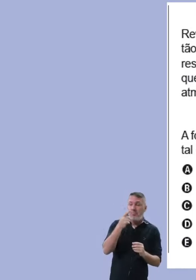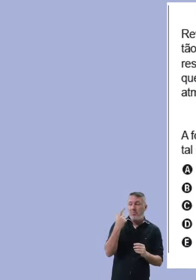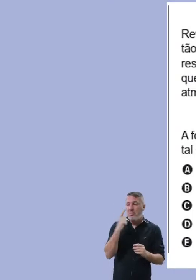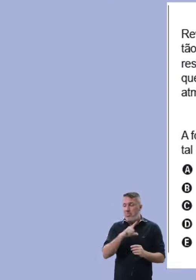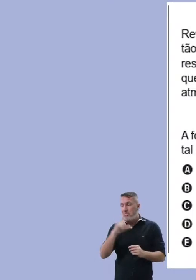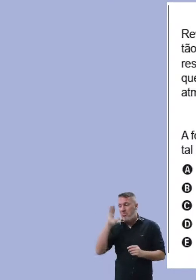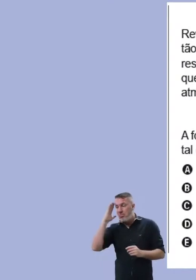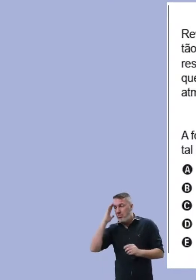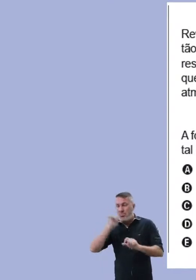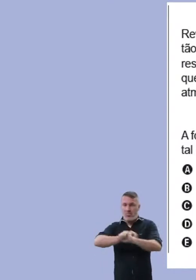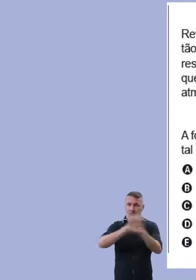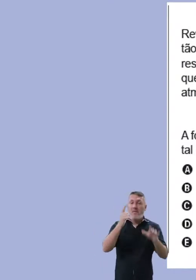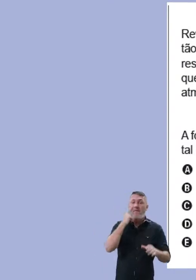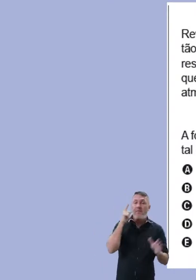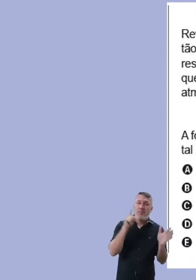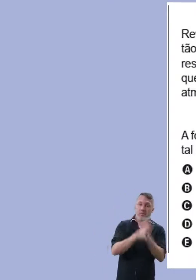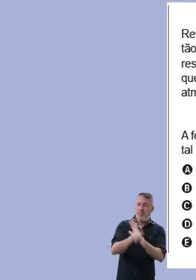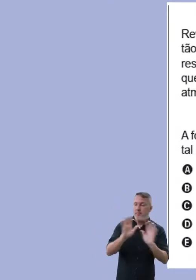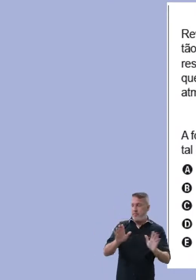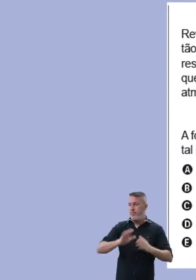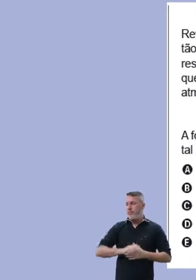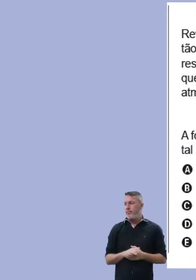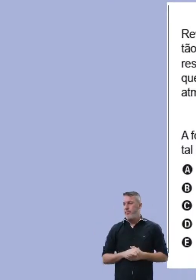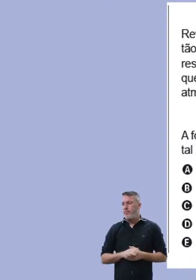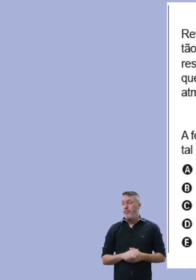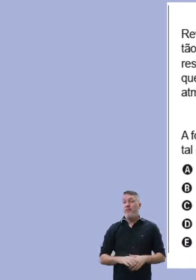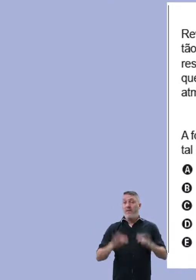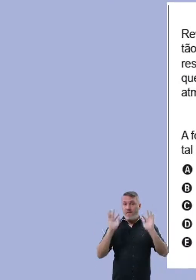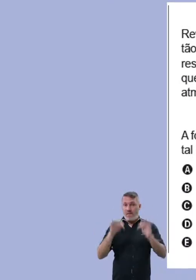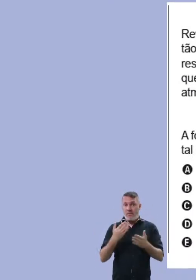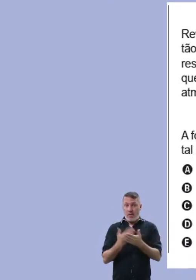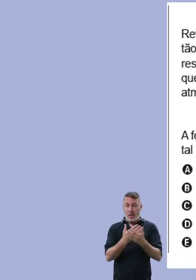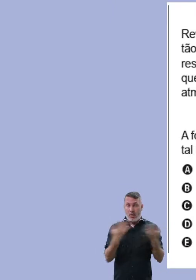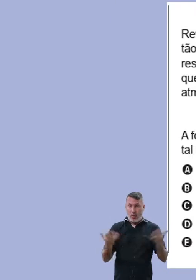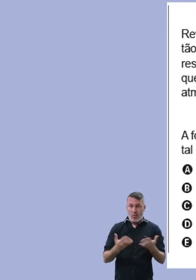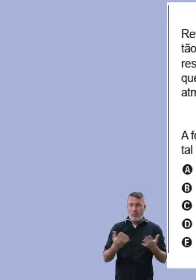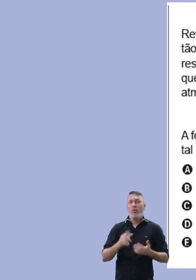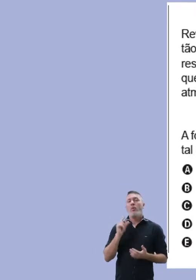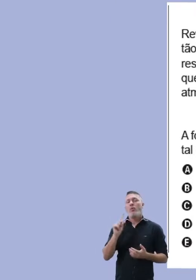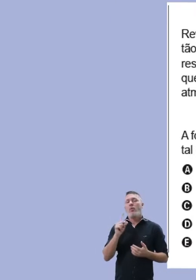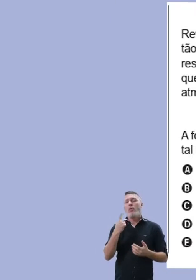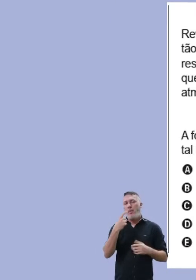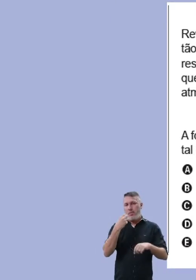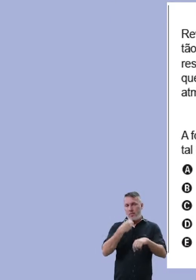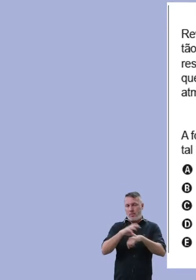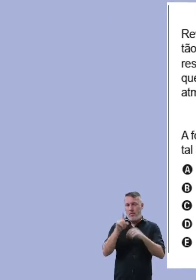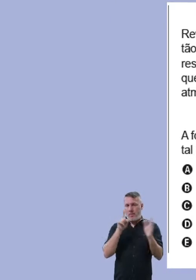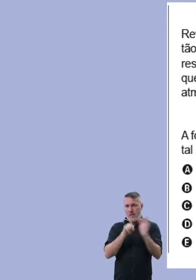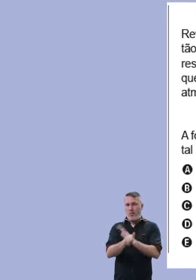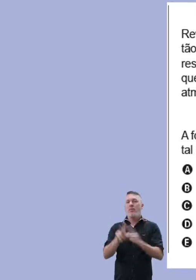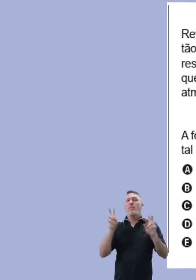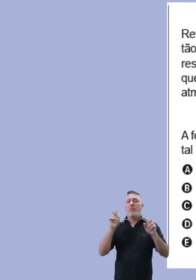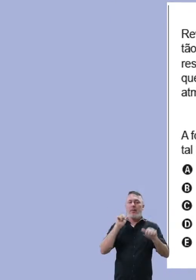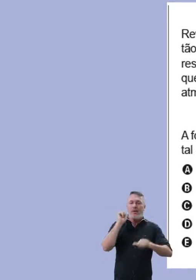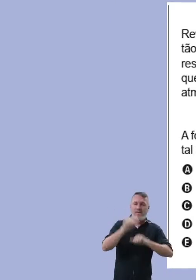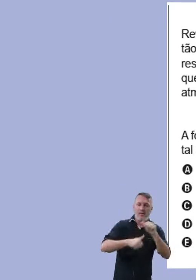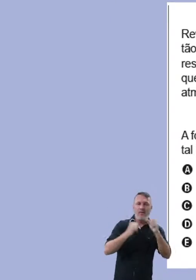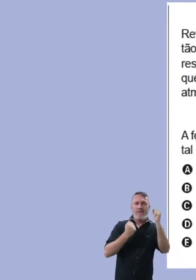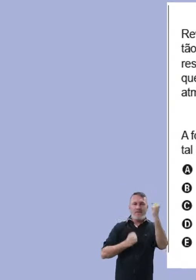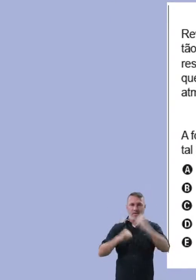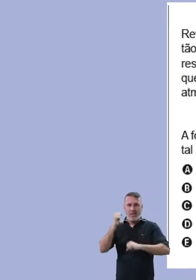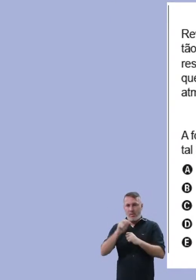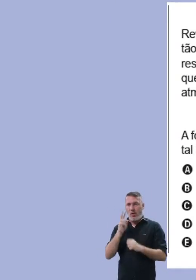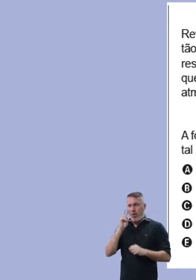aula 10, então, com a questão do Enem, tá? A gente vai falar sobre Revolução Industrial. Vamos ver aqui a questão. Isso, fala sobre fonte de